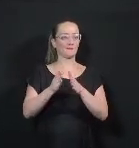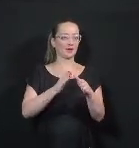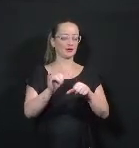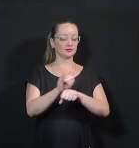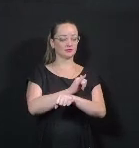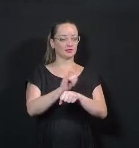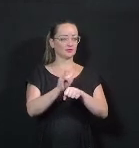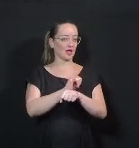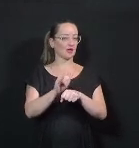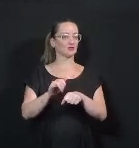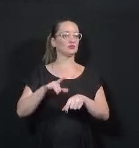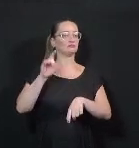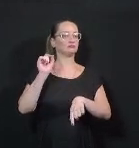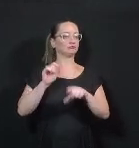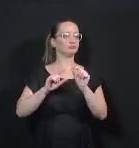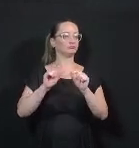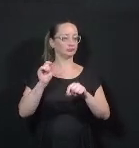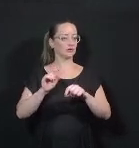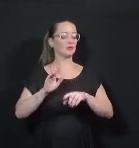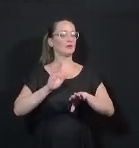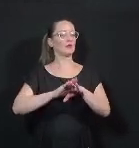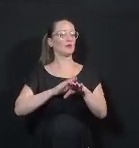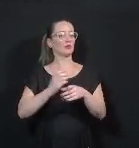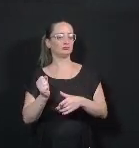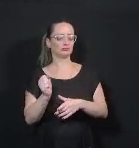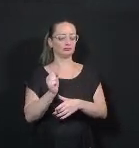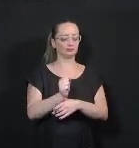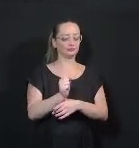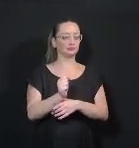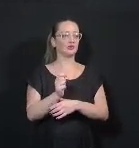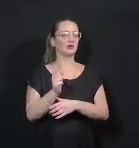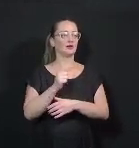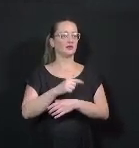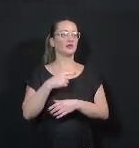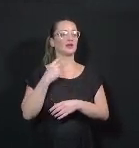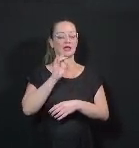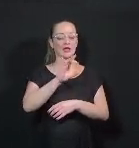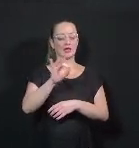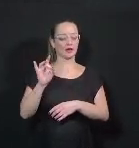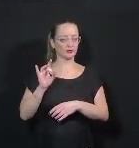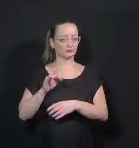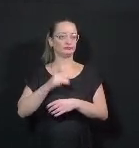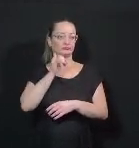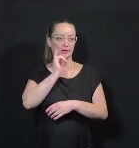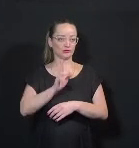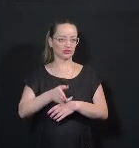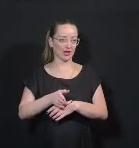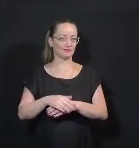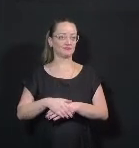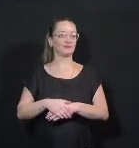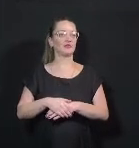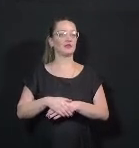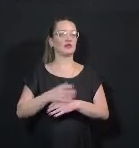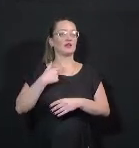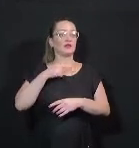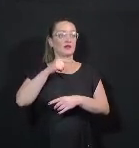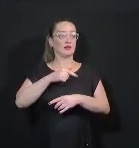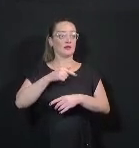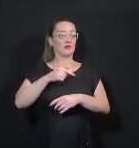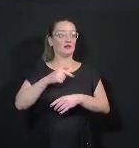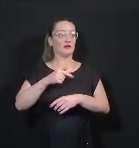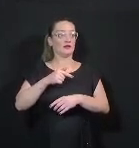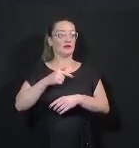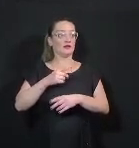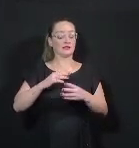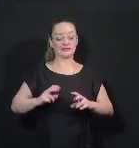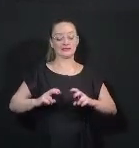alternativos para colocar essas demandas que nós acabamos de citar, com assentos e com a presença em